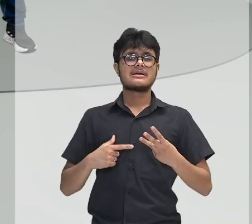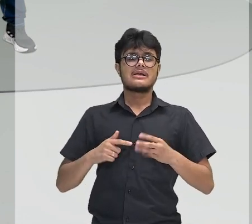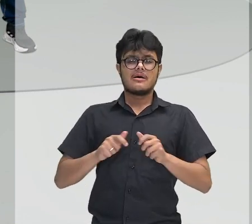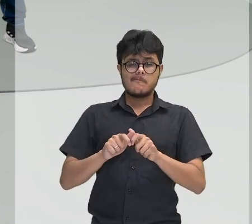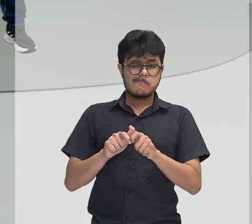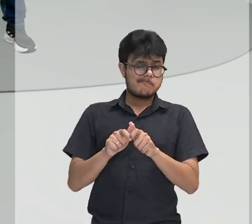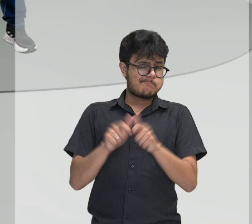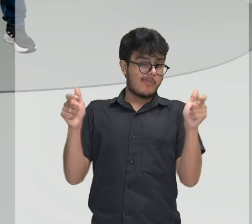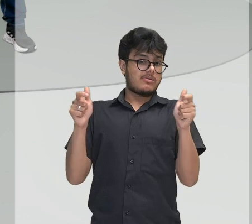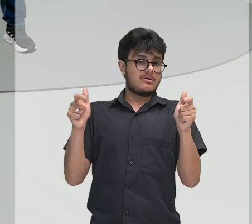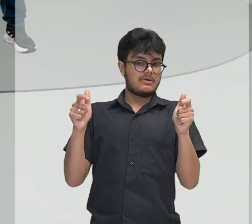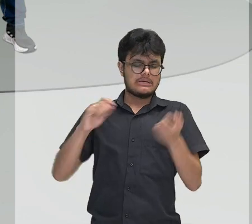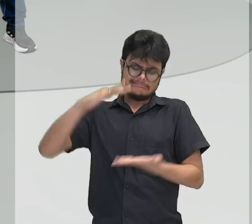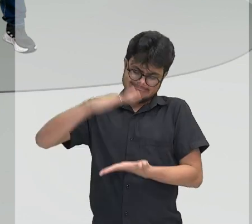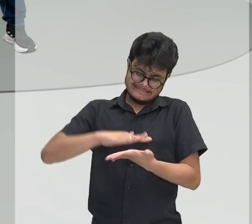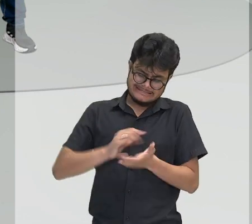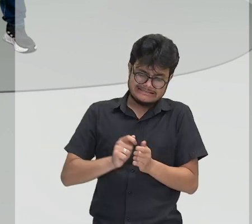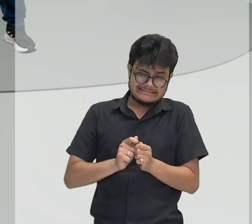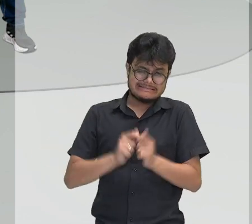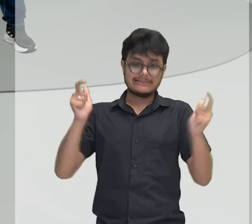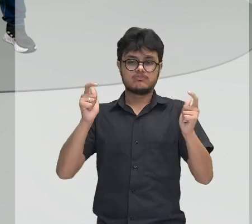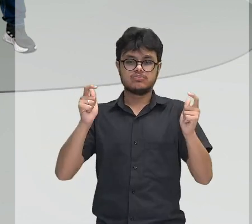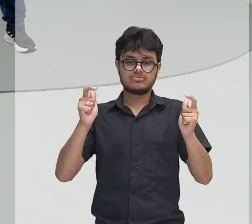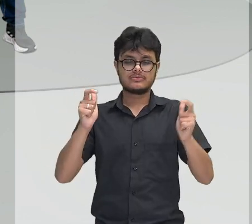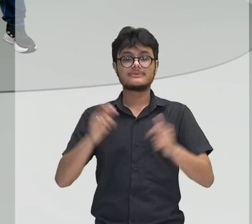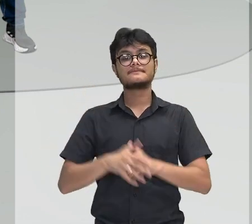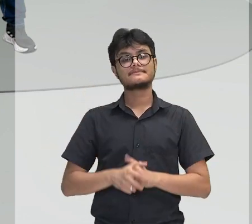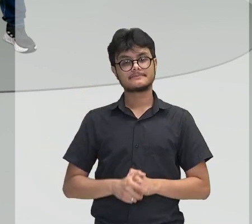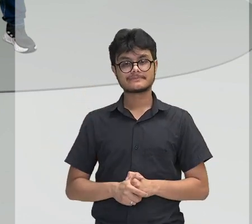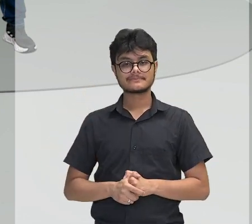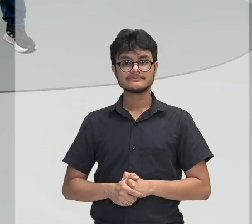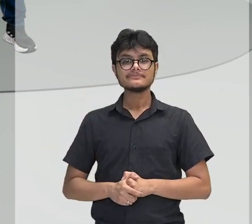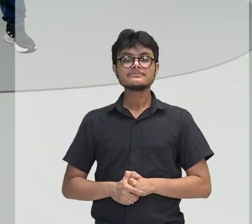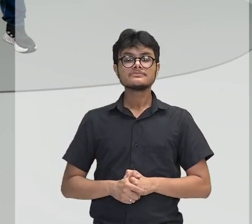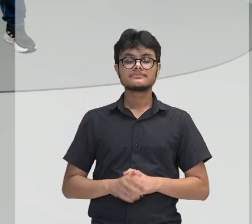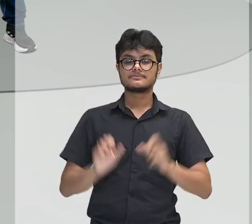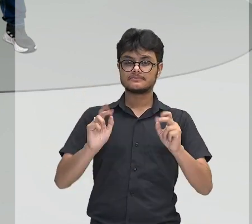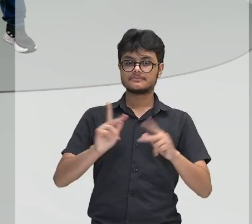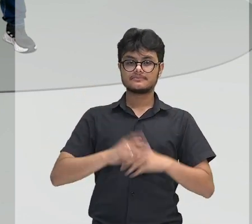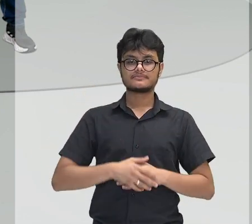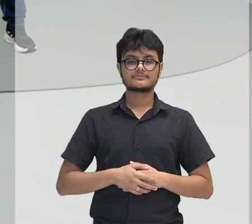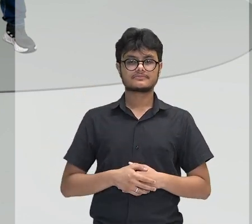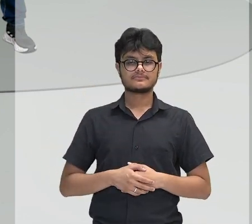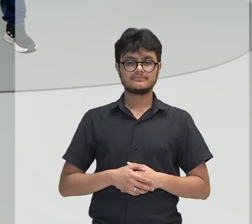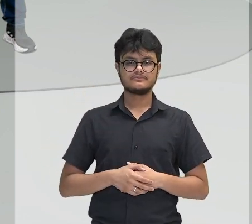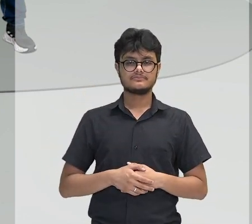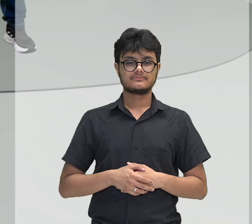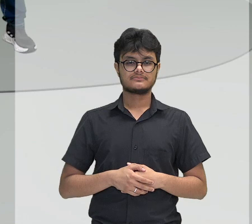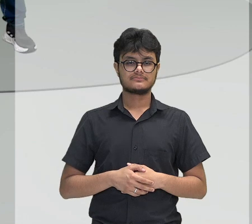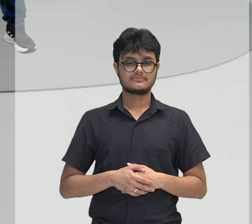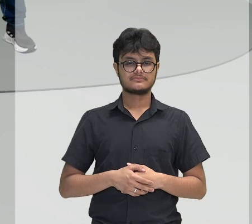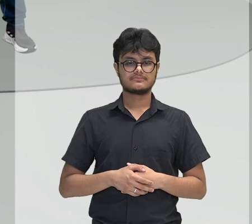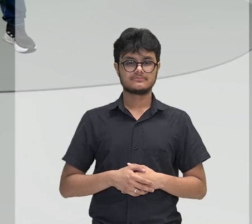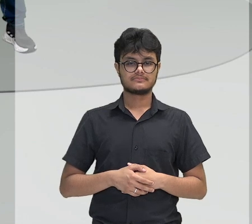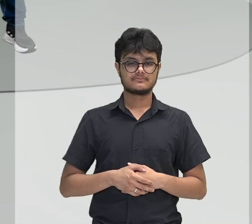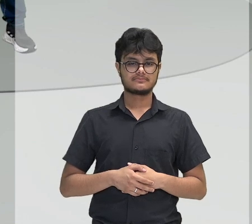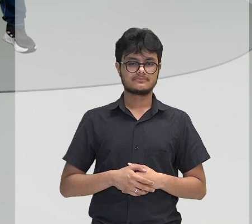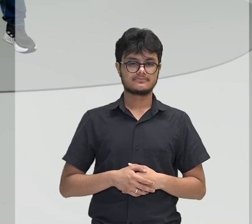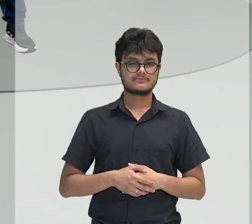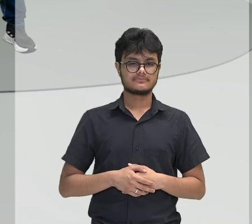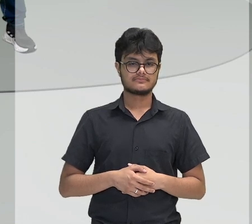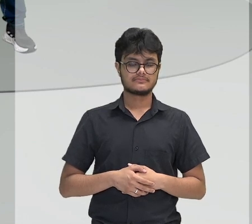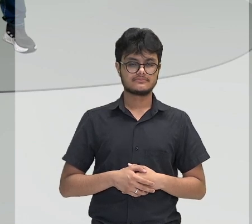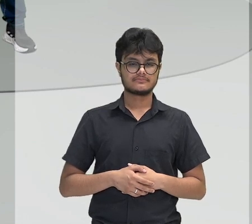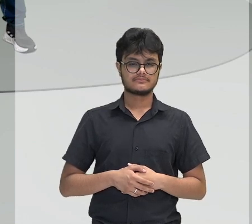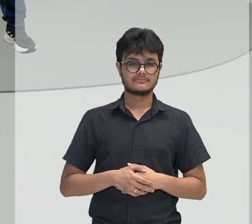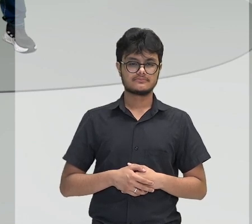explosão. Na explosão, essa mistura ela está comprimida e vai uma centelha, uma faísca ali. Uma faísca nessa